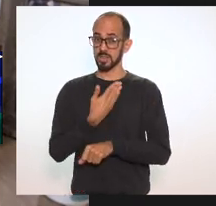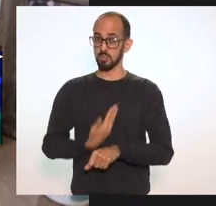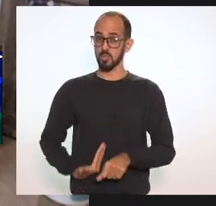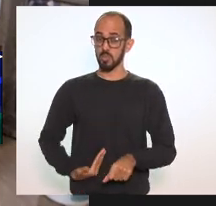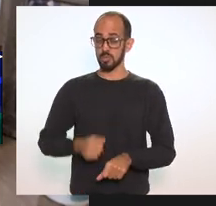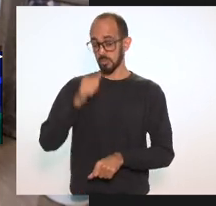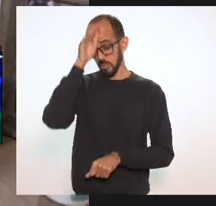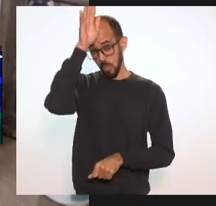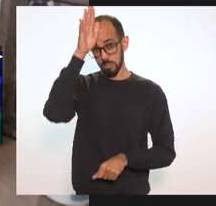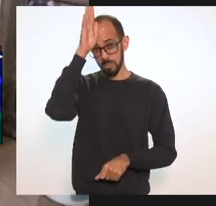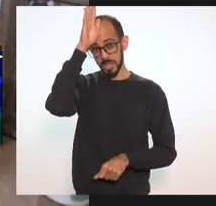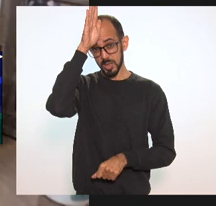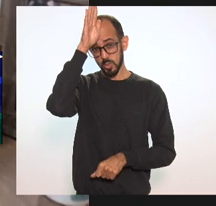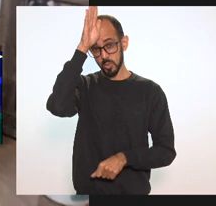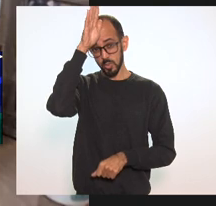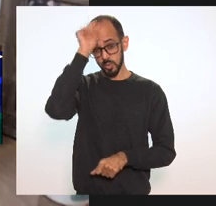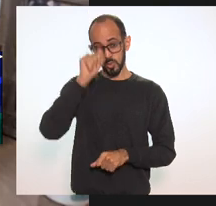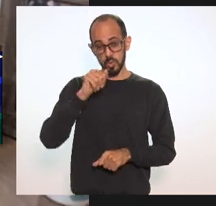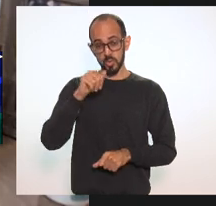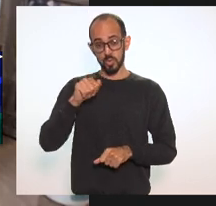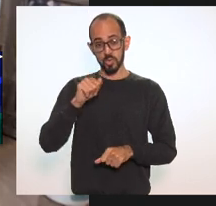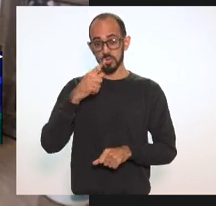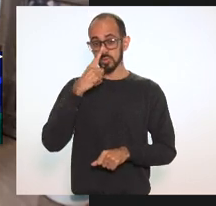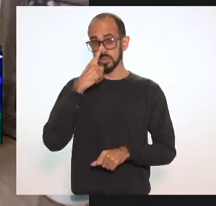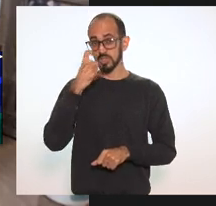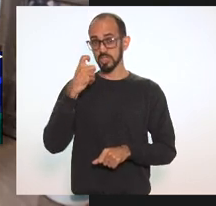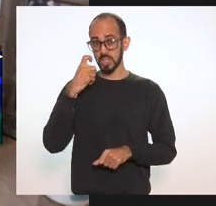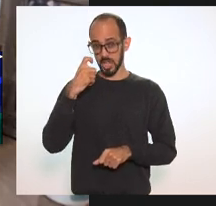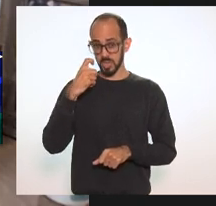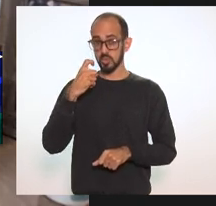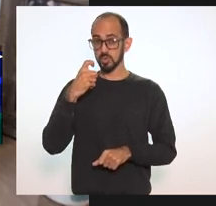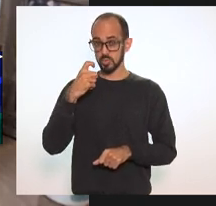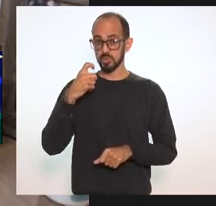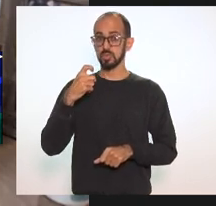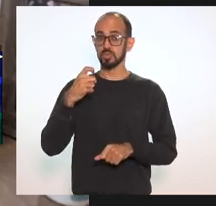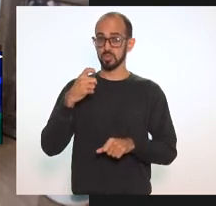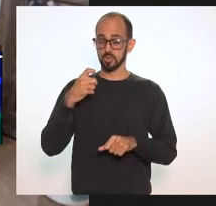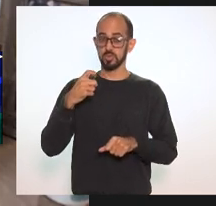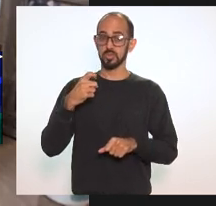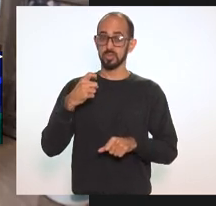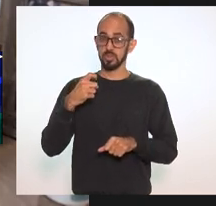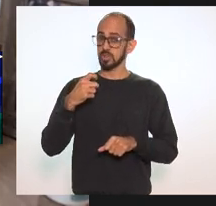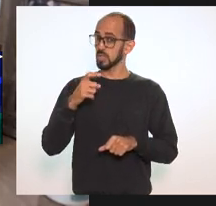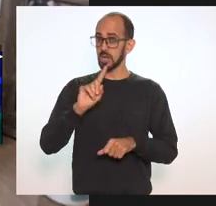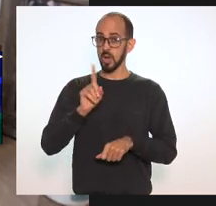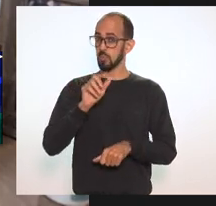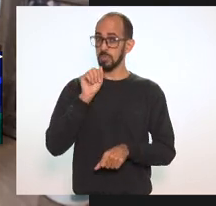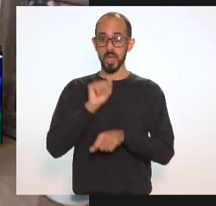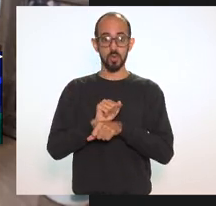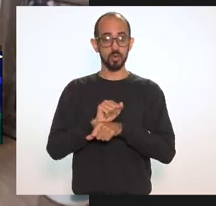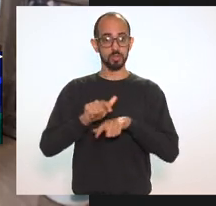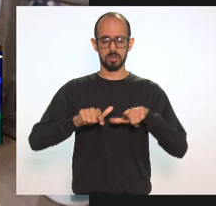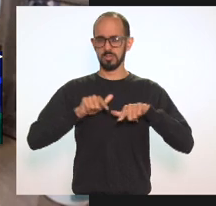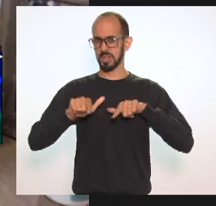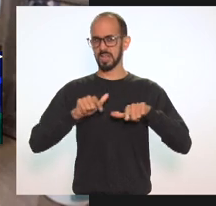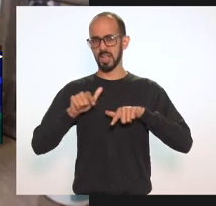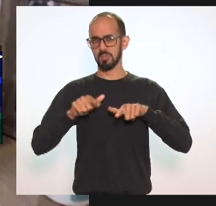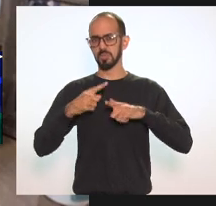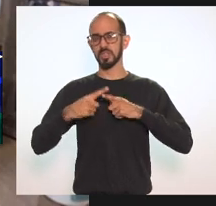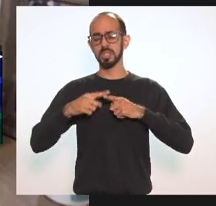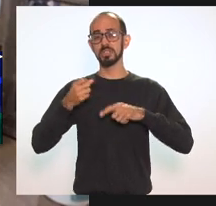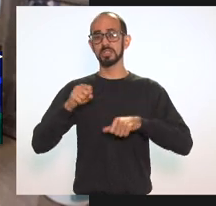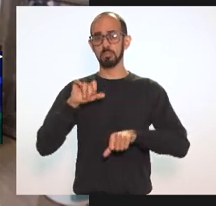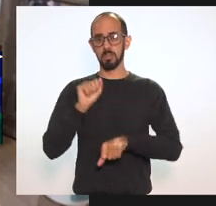do corpo de bombeiro pessoal coletor de lixo que não parou de trabalhar em momento algum no piorar ia muito mais ainda essa